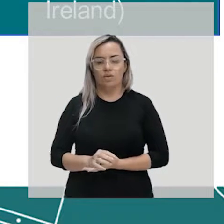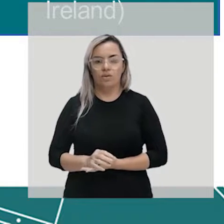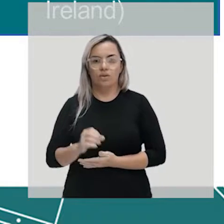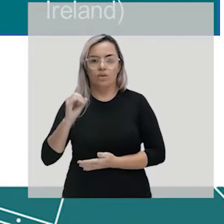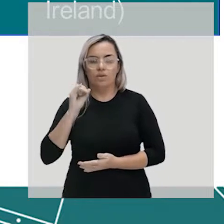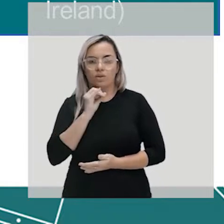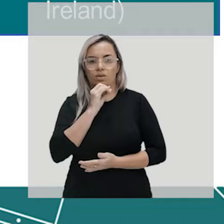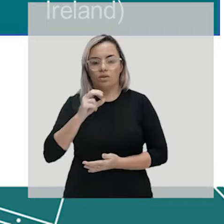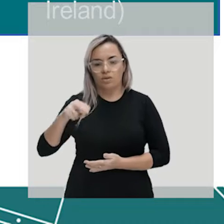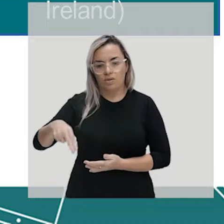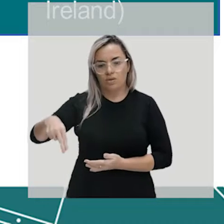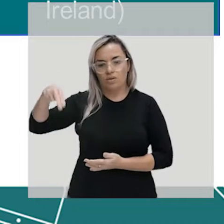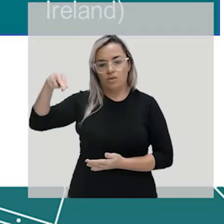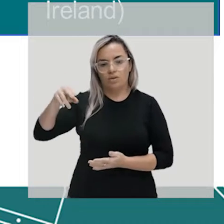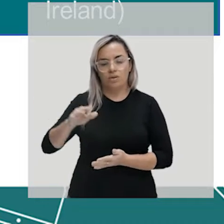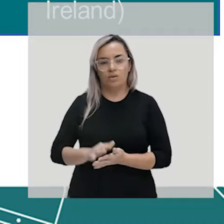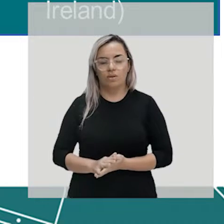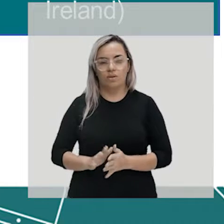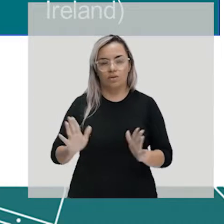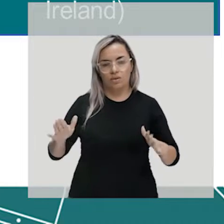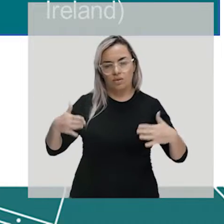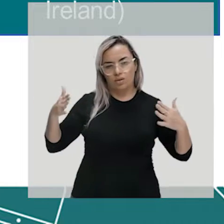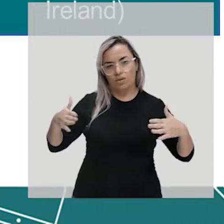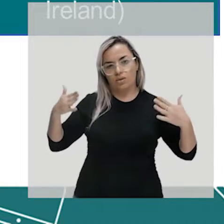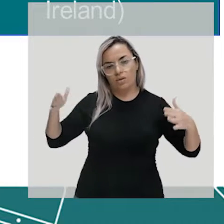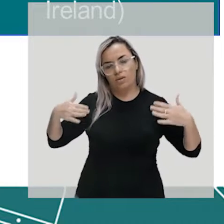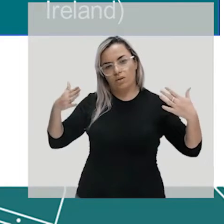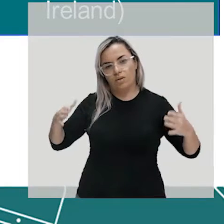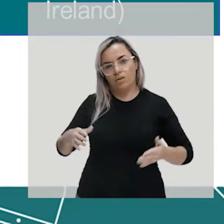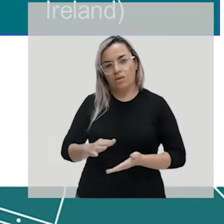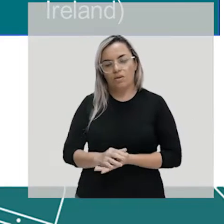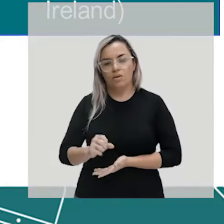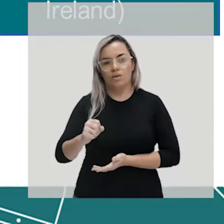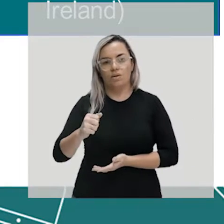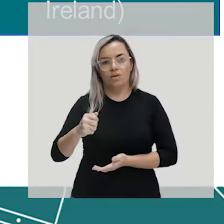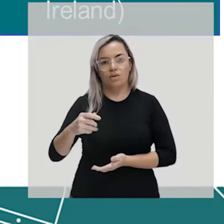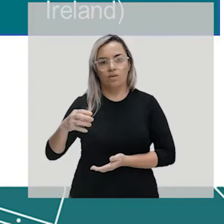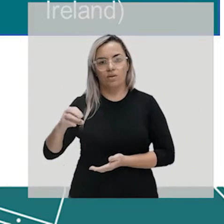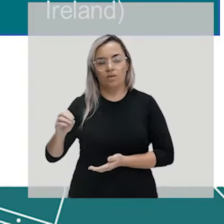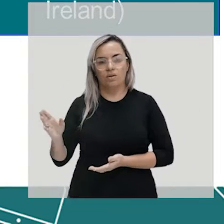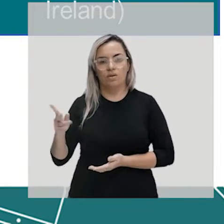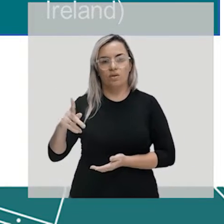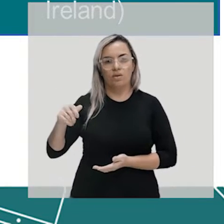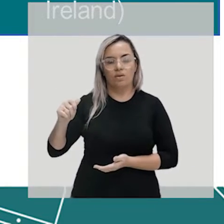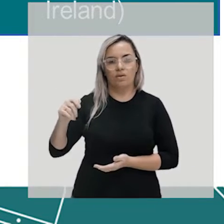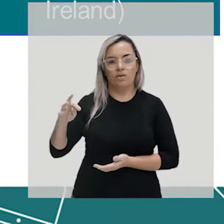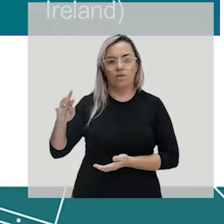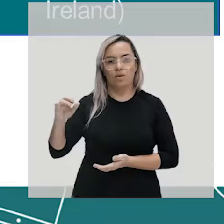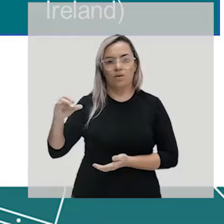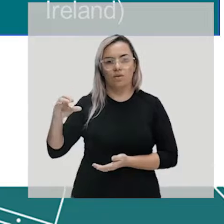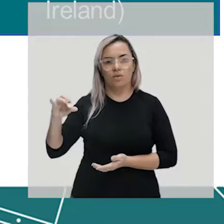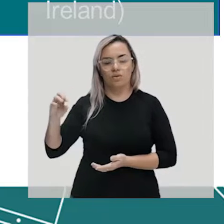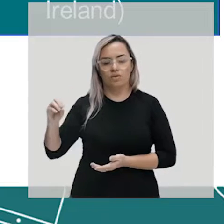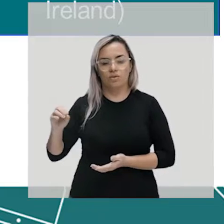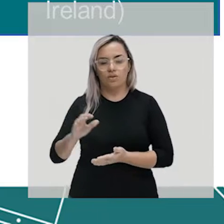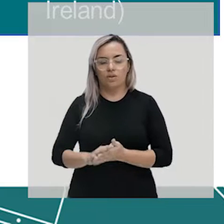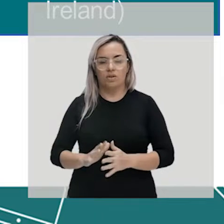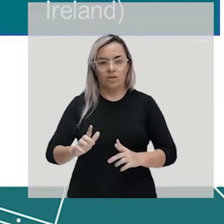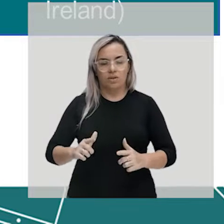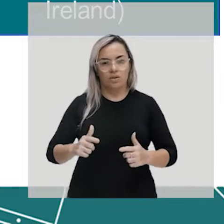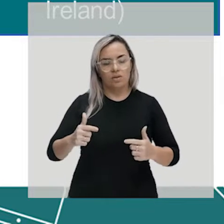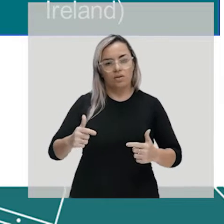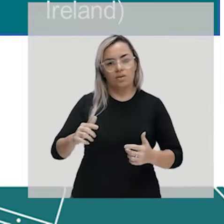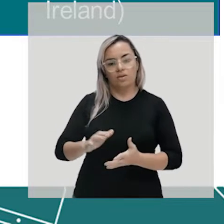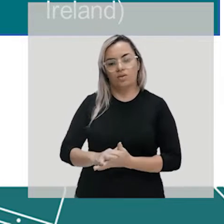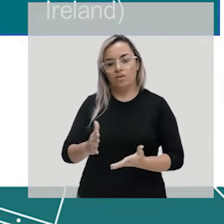sempre nas celebrações do São Patrício né que é aquele pote Zinho de ouro e o trevo de quatro folhas representando a sorte